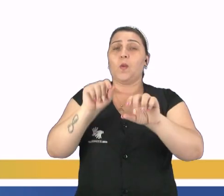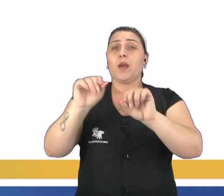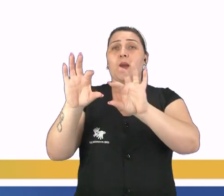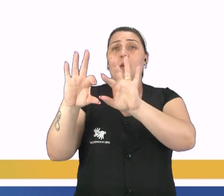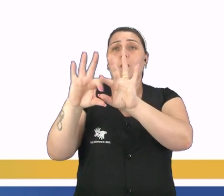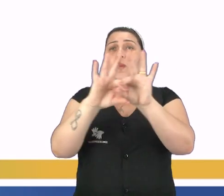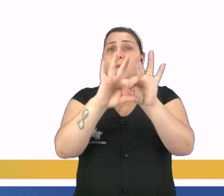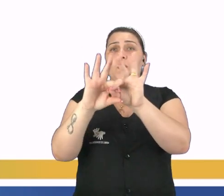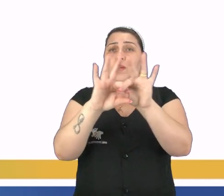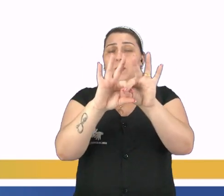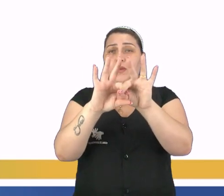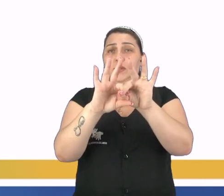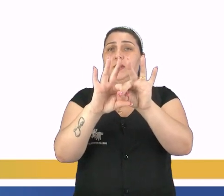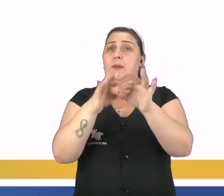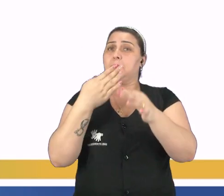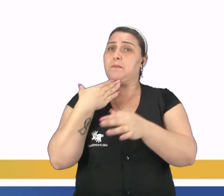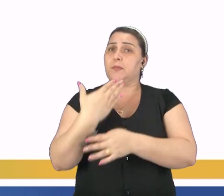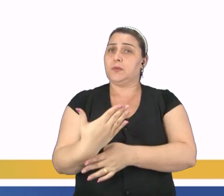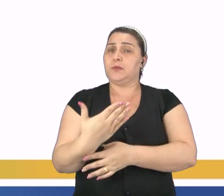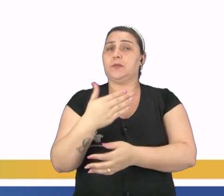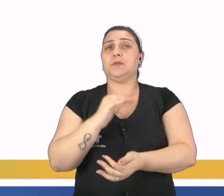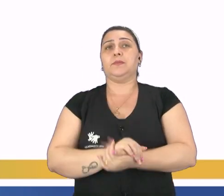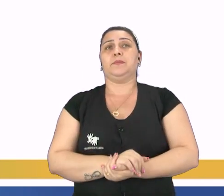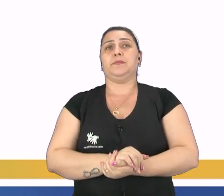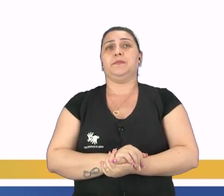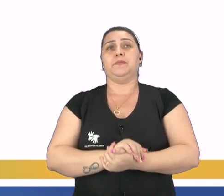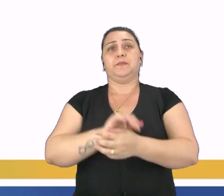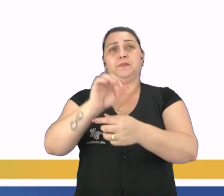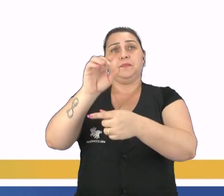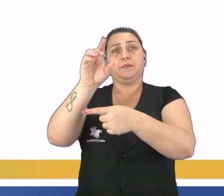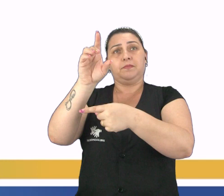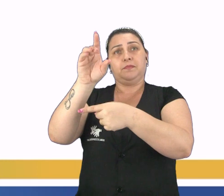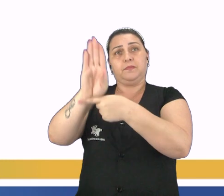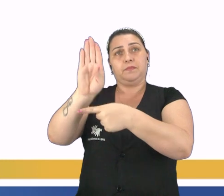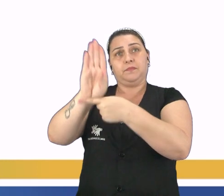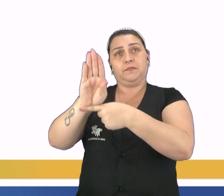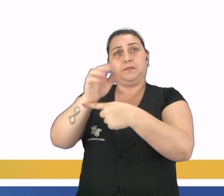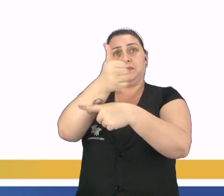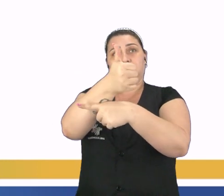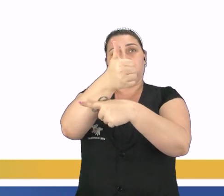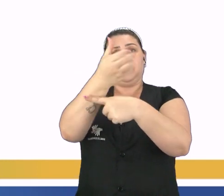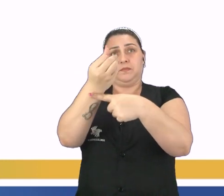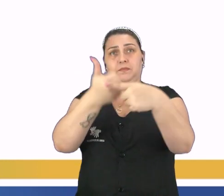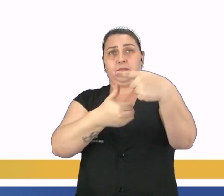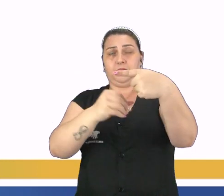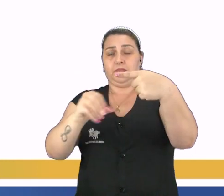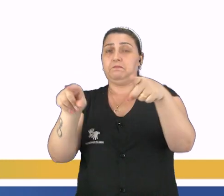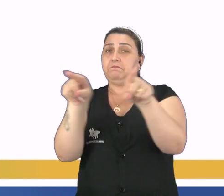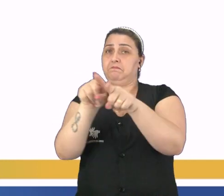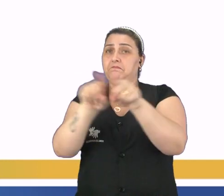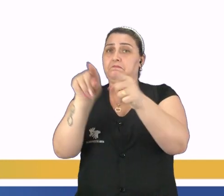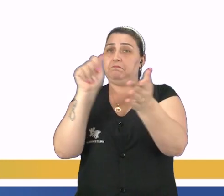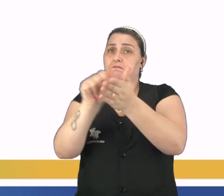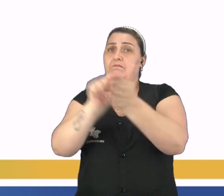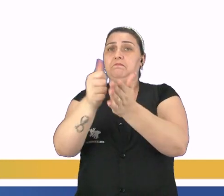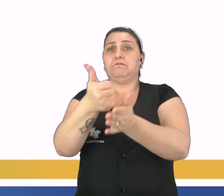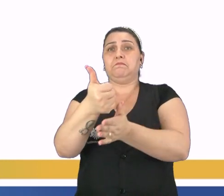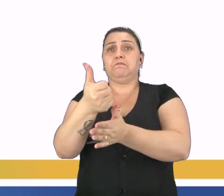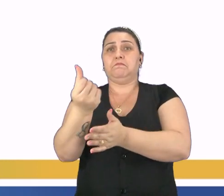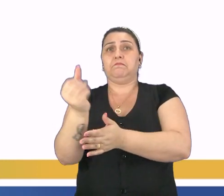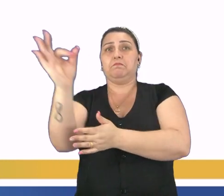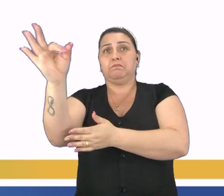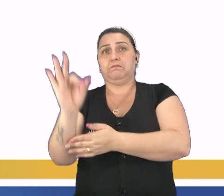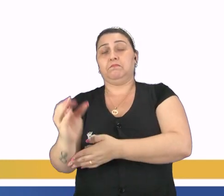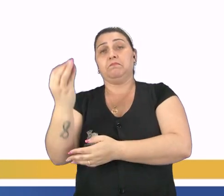o contexto está pedindo. Letra B, 16 sobre 100. Eu também posso escrever